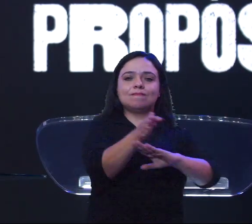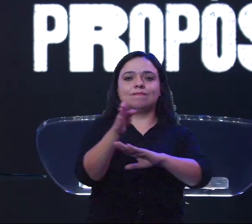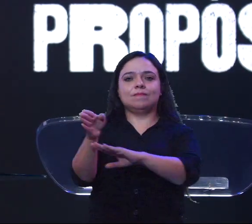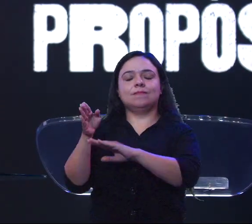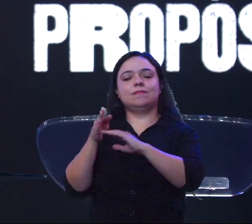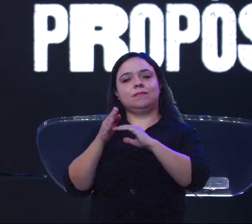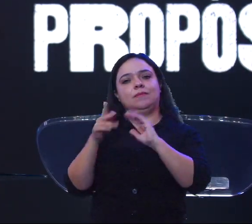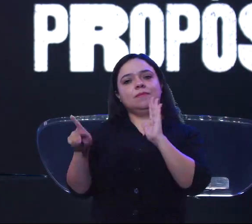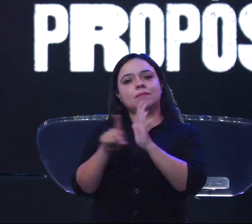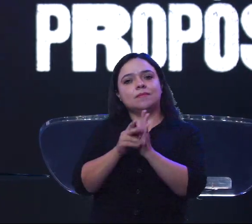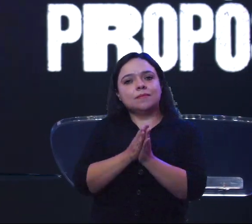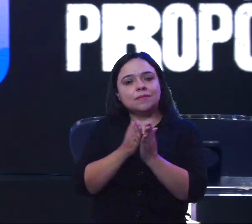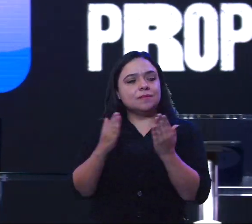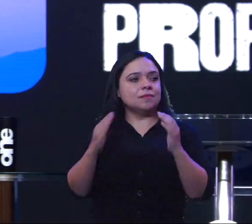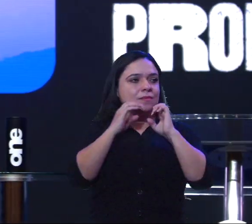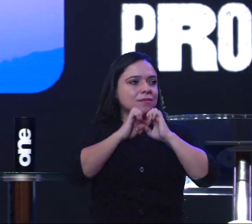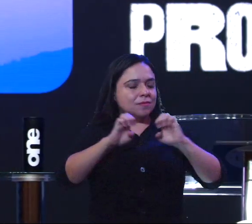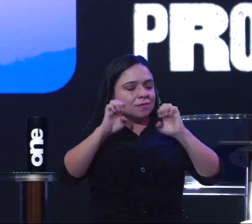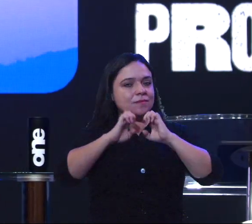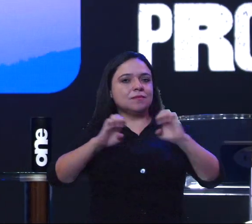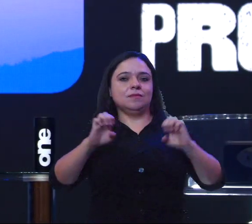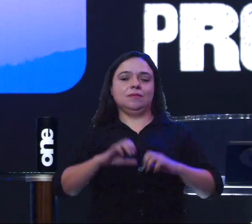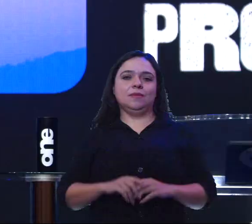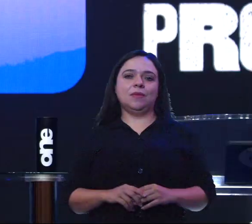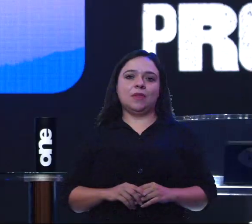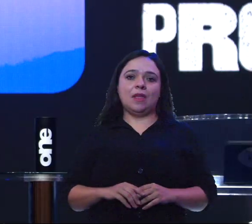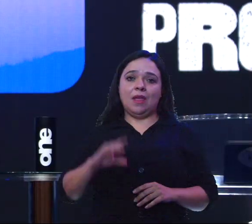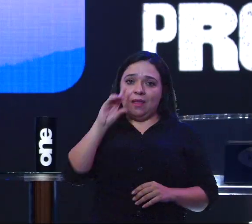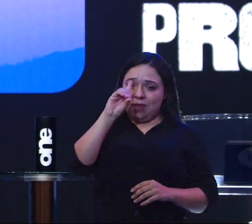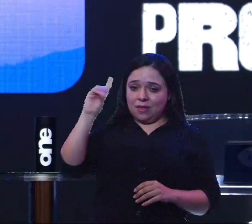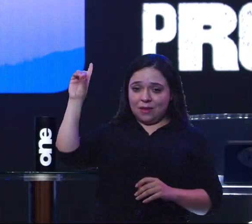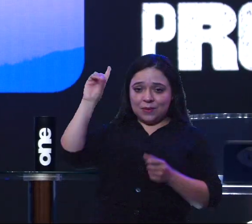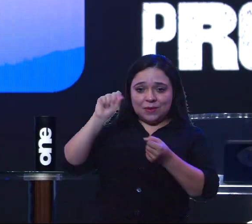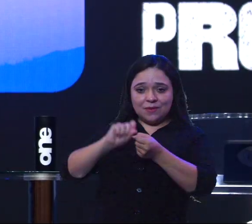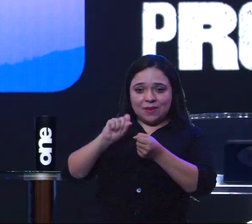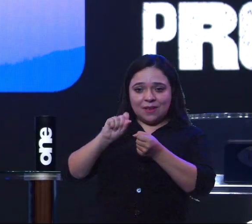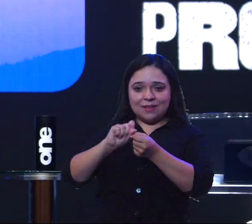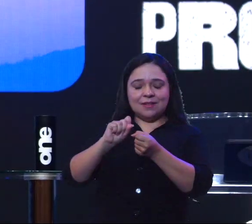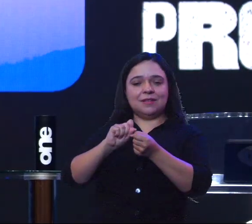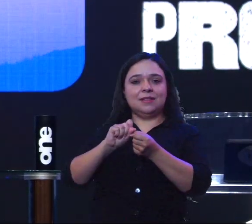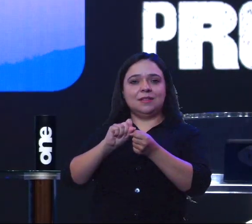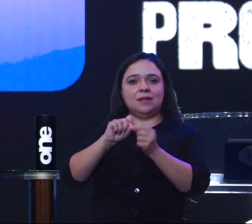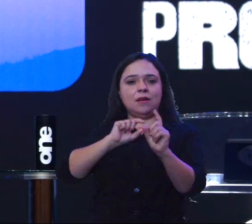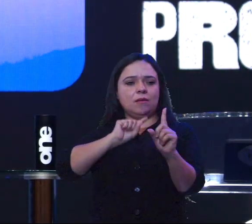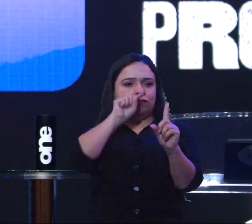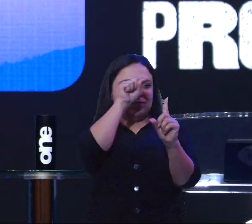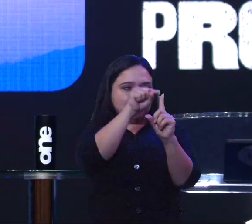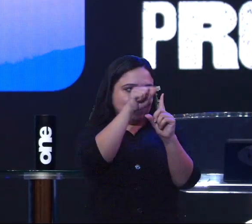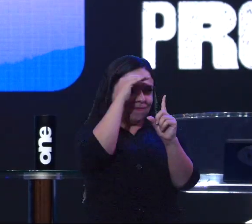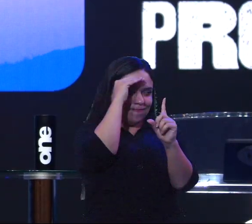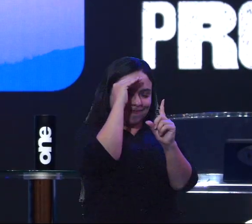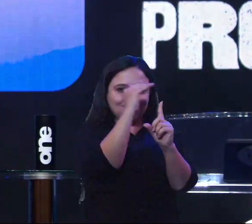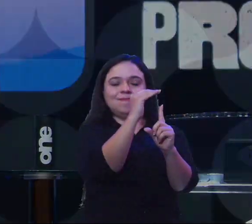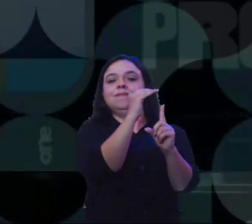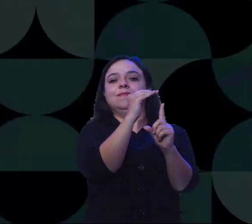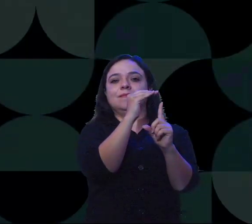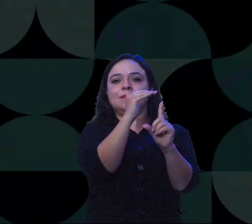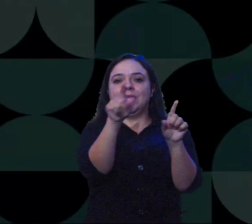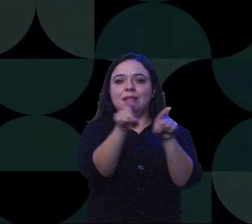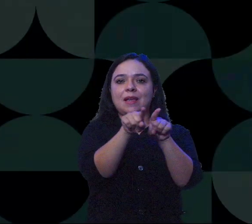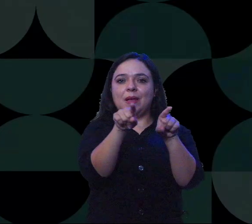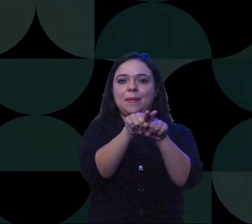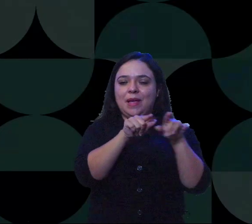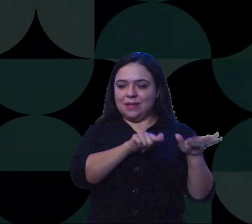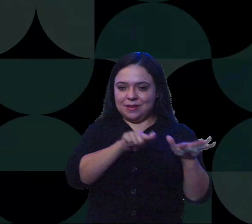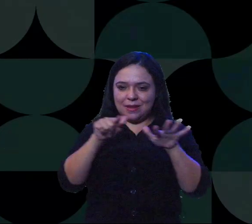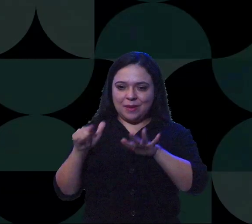terra. E aquilo que Deus faz num lugar, Ele faz por completo porque Ele quer cumprir o seu propósito. A gente fala muito sobre a Semana de Avivamento aqui em